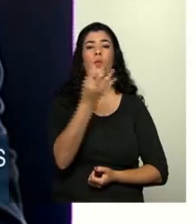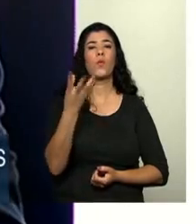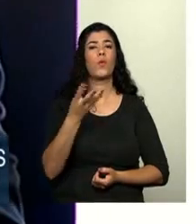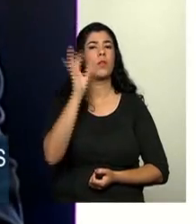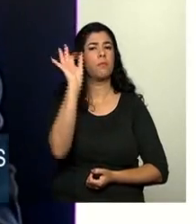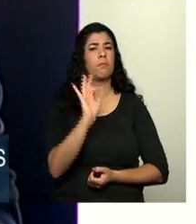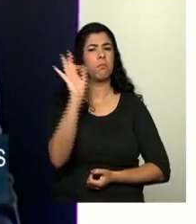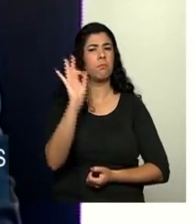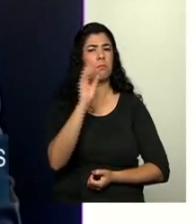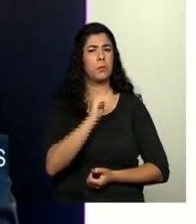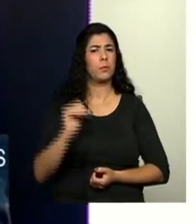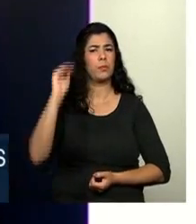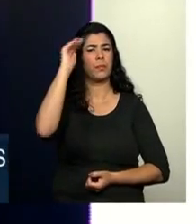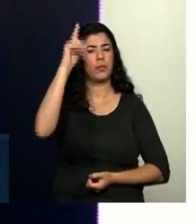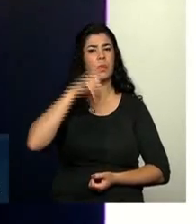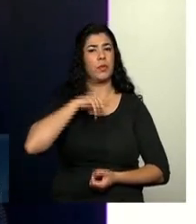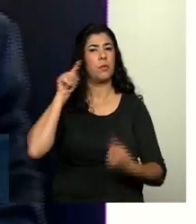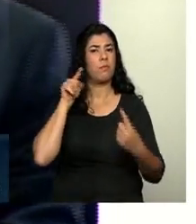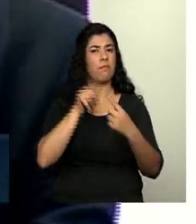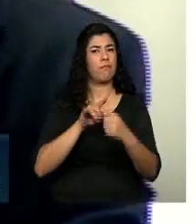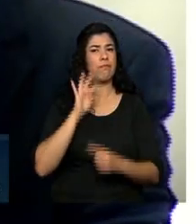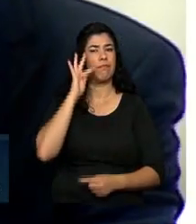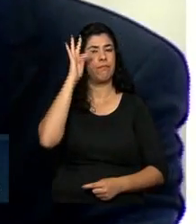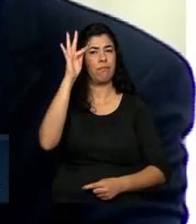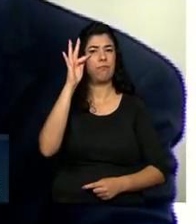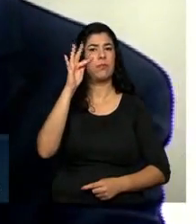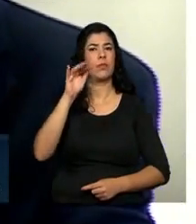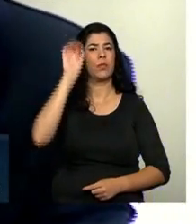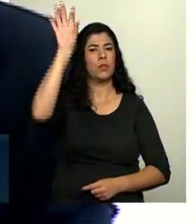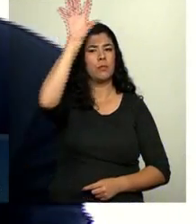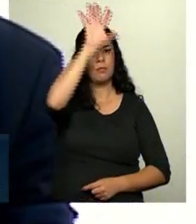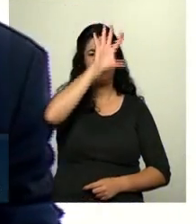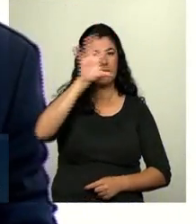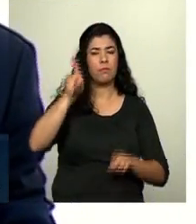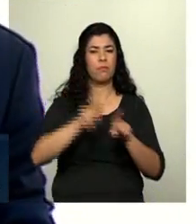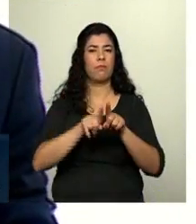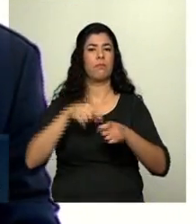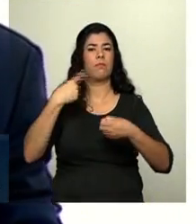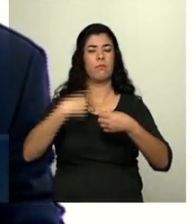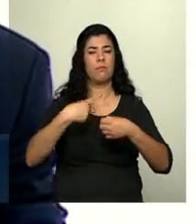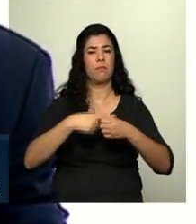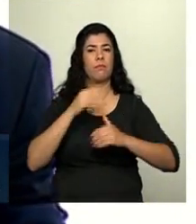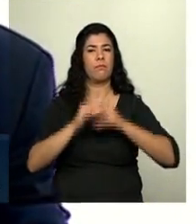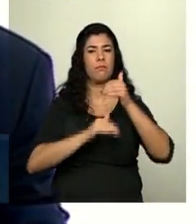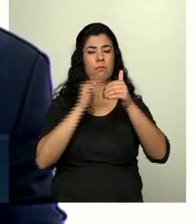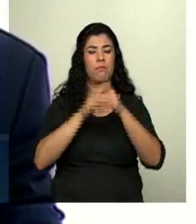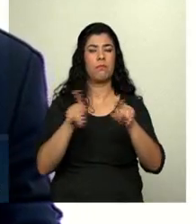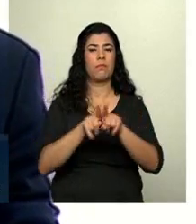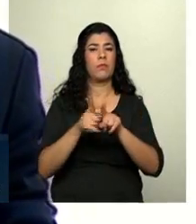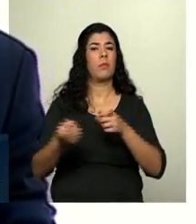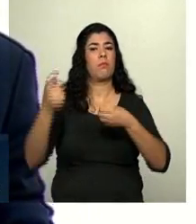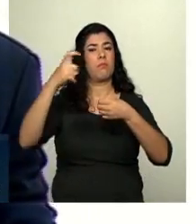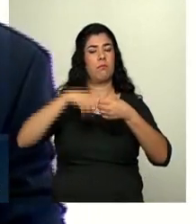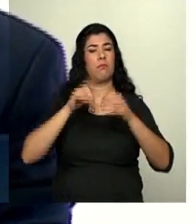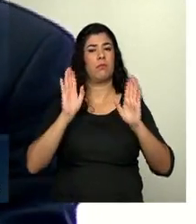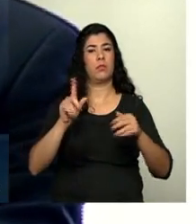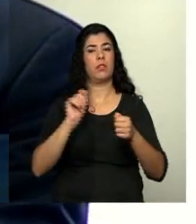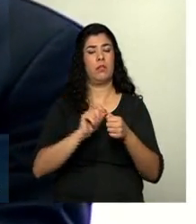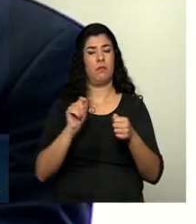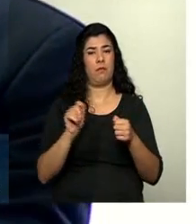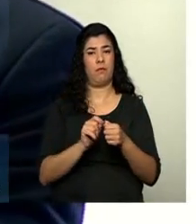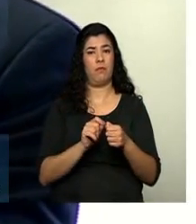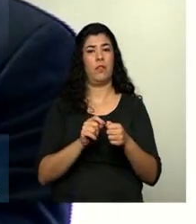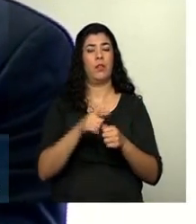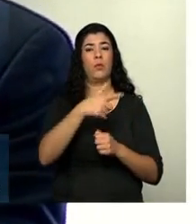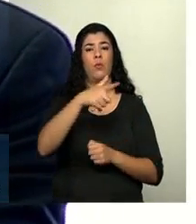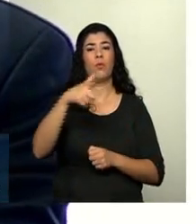relevantes que impactam significativamente todas as regiões as cidades e com a grande parceria que é se dado junto com as